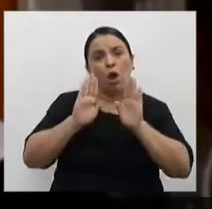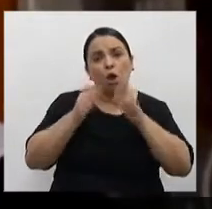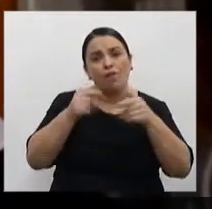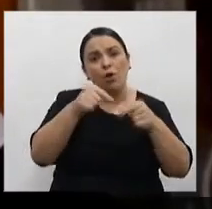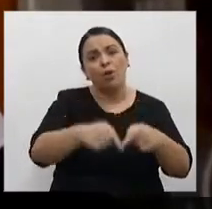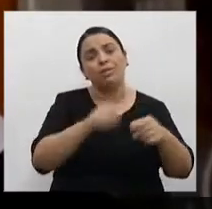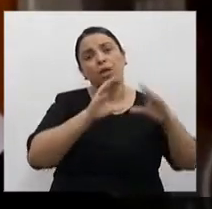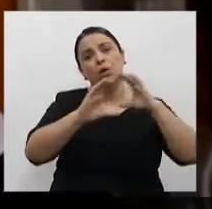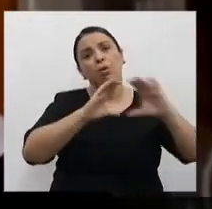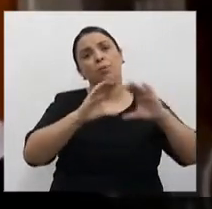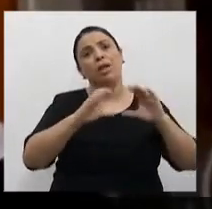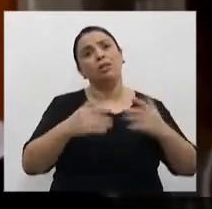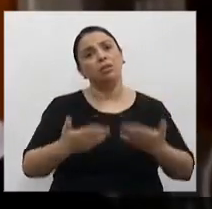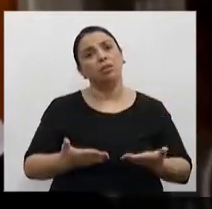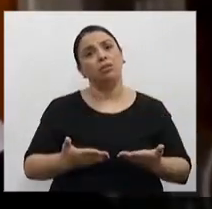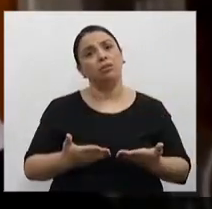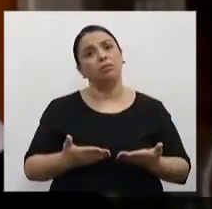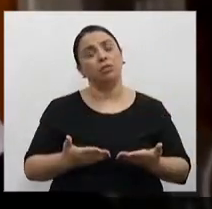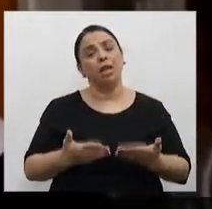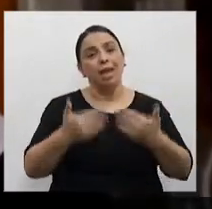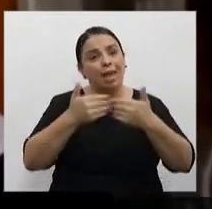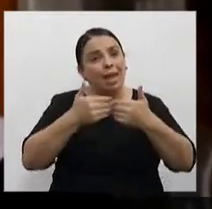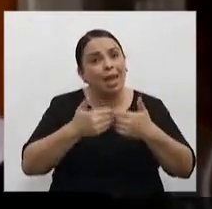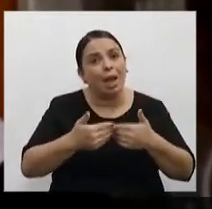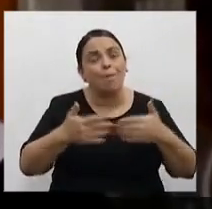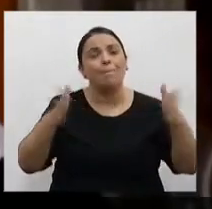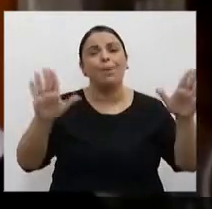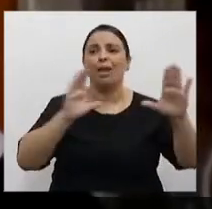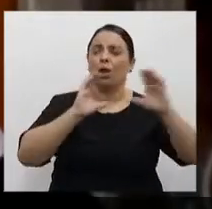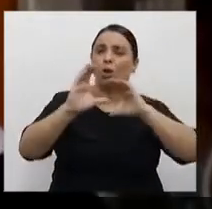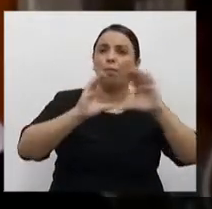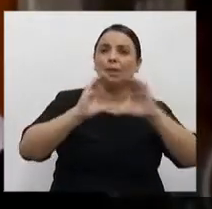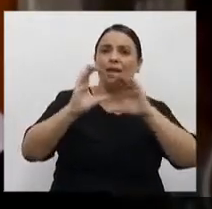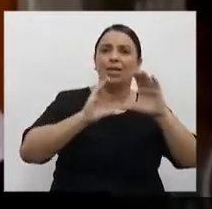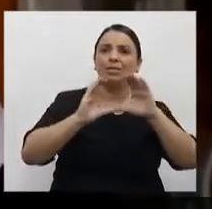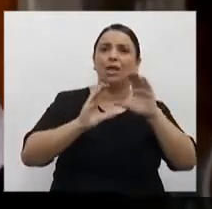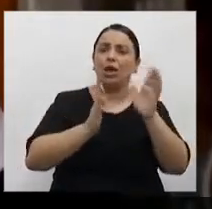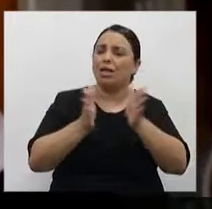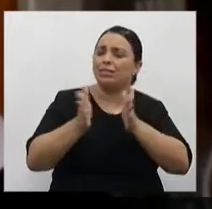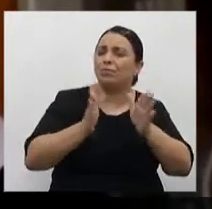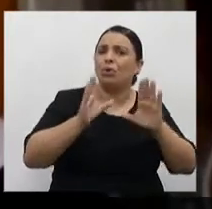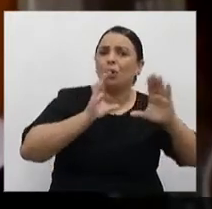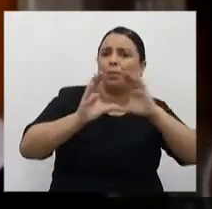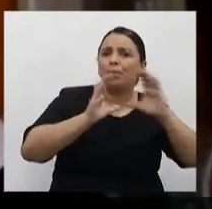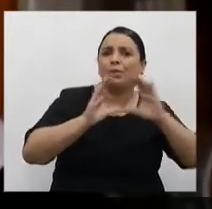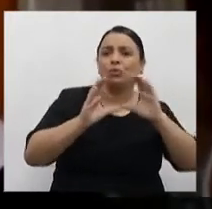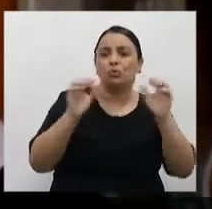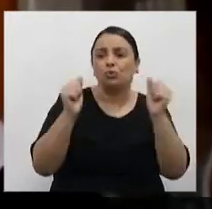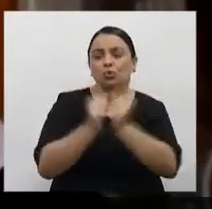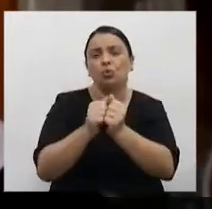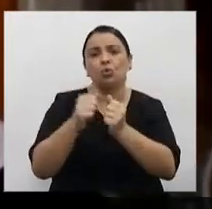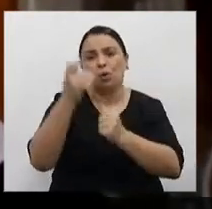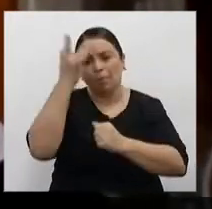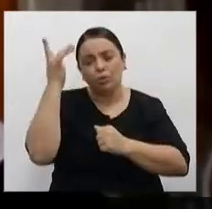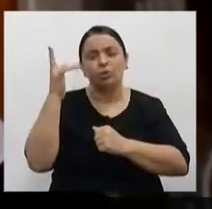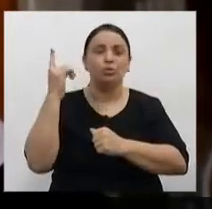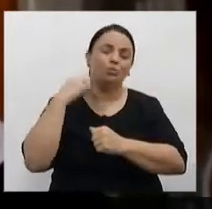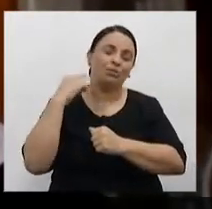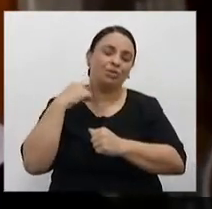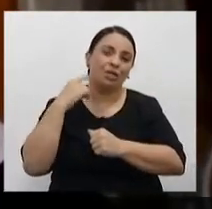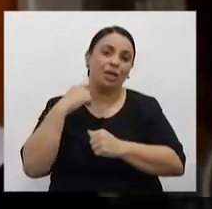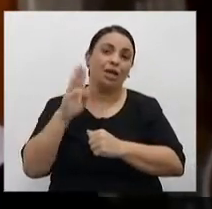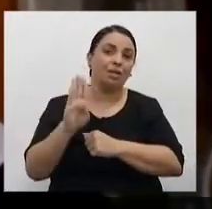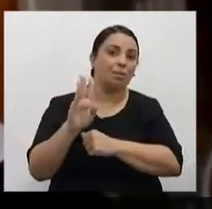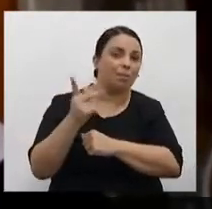E ampliem, acertem a comunicação com os mineiros e com os belo-horizontinos. Essa é a solicitação